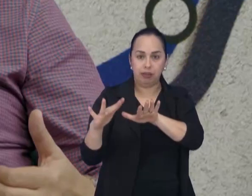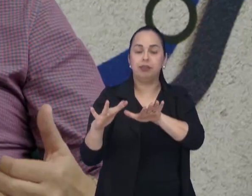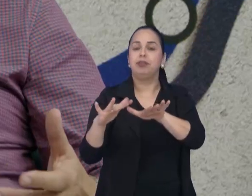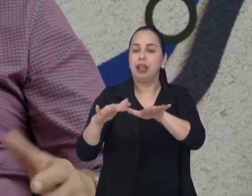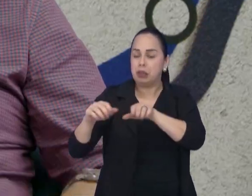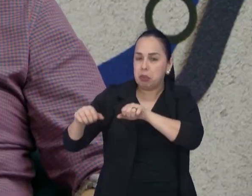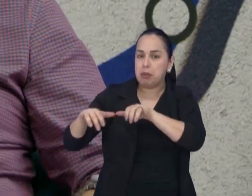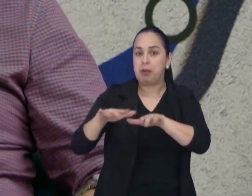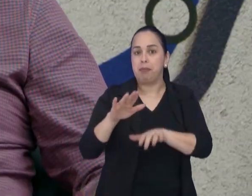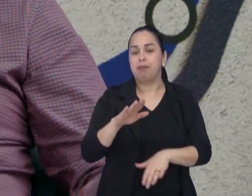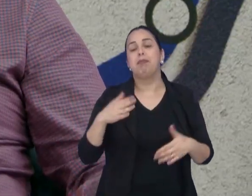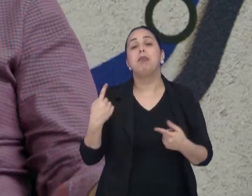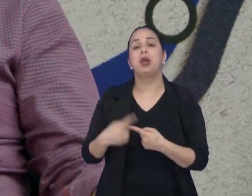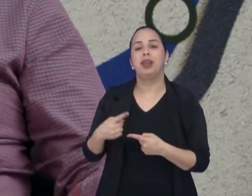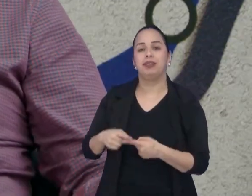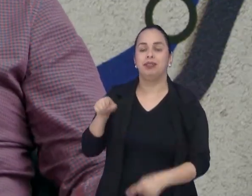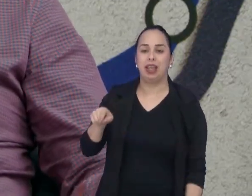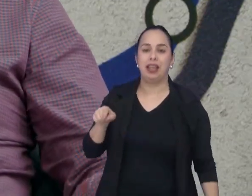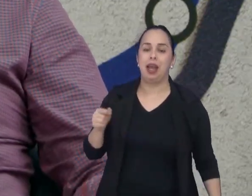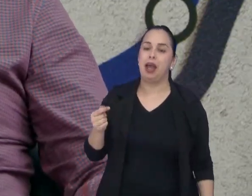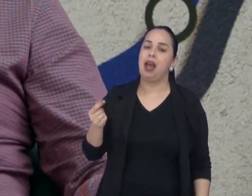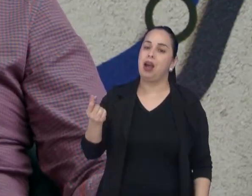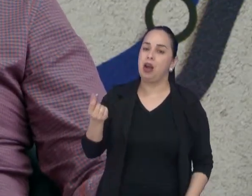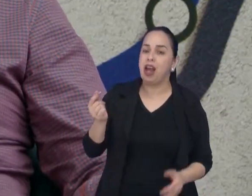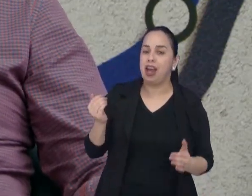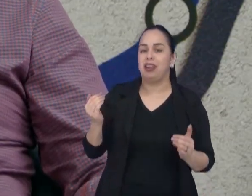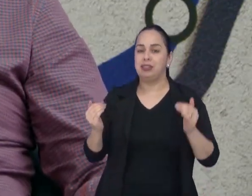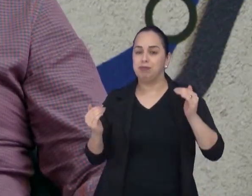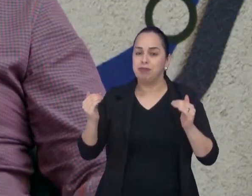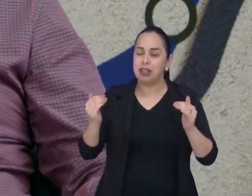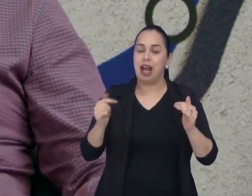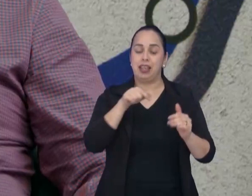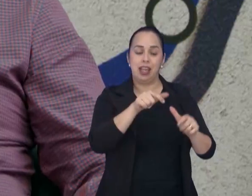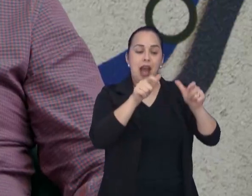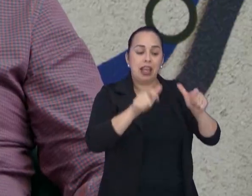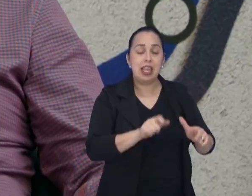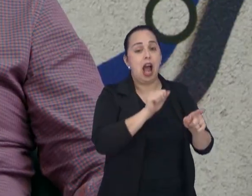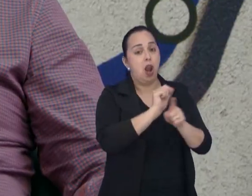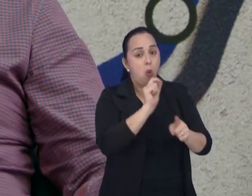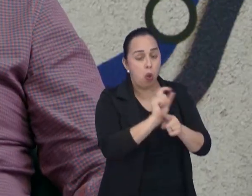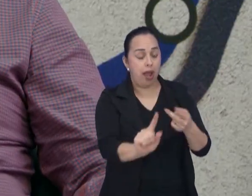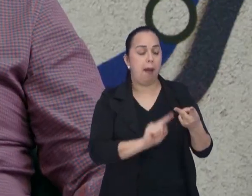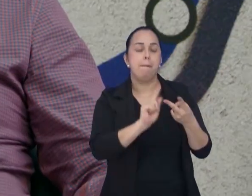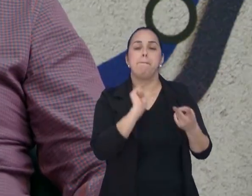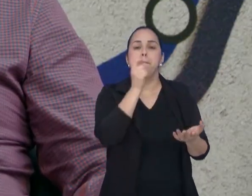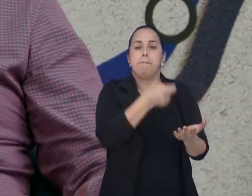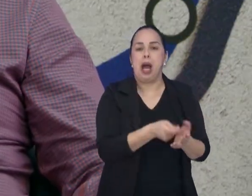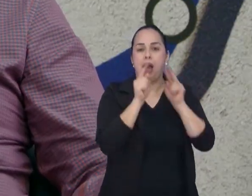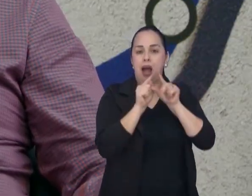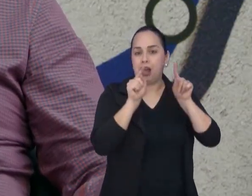dos próprios shoppings. Por quê? Existe um custo todo do local, do funcionário,